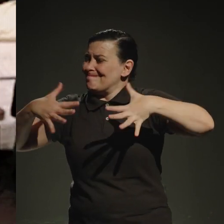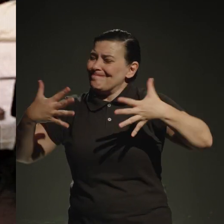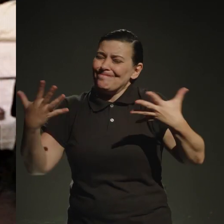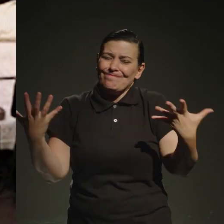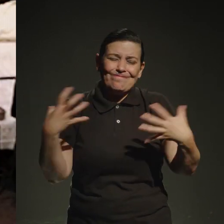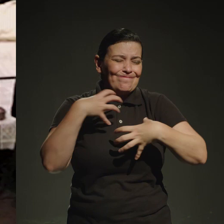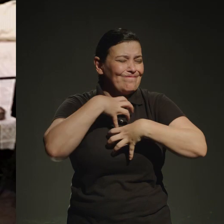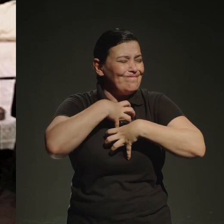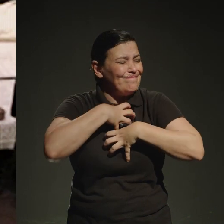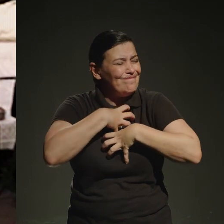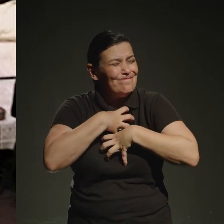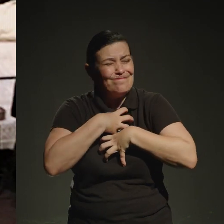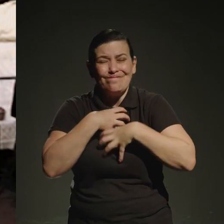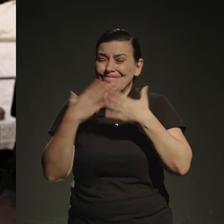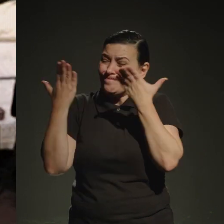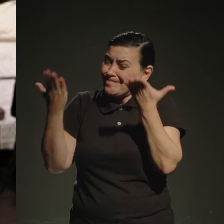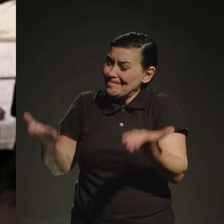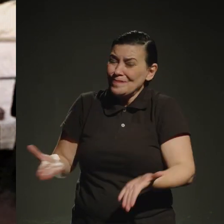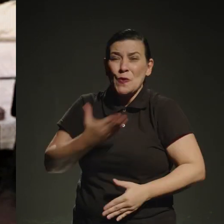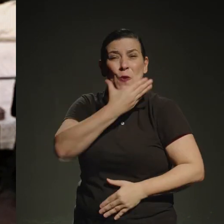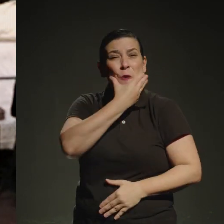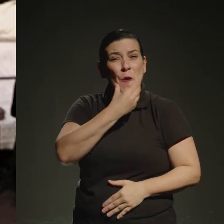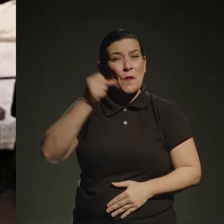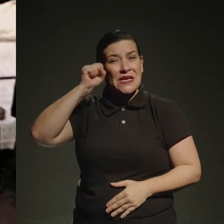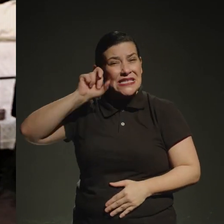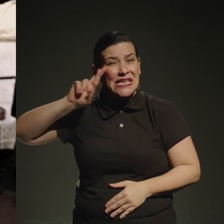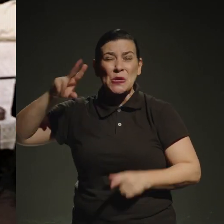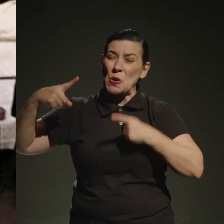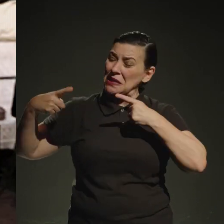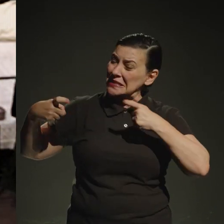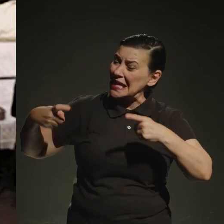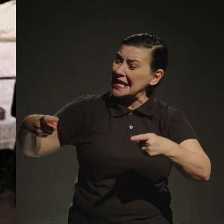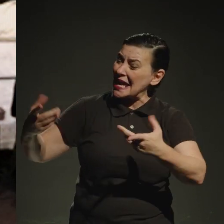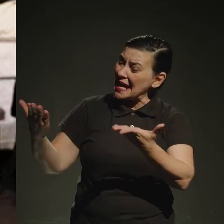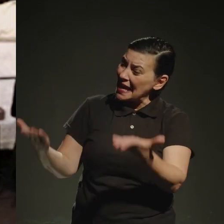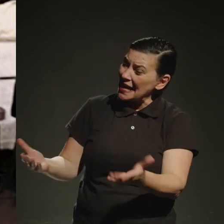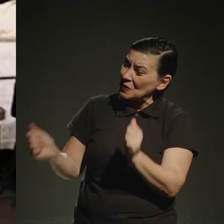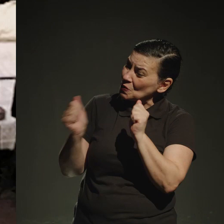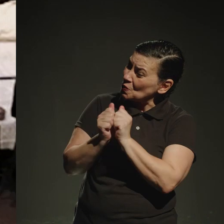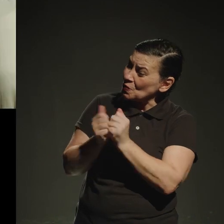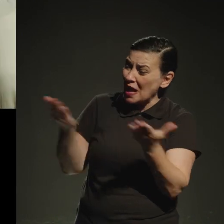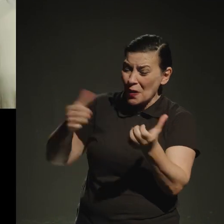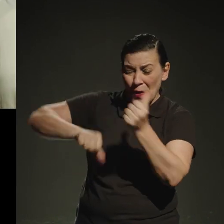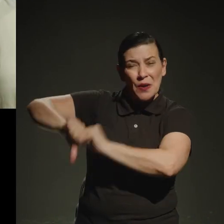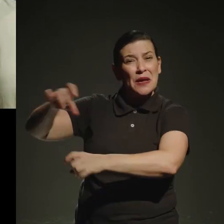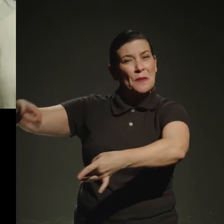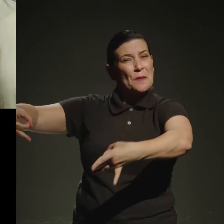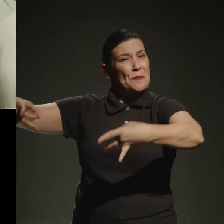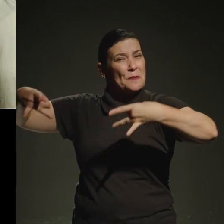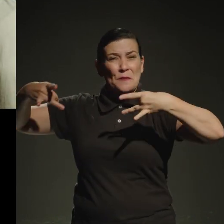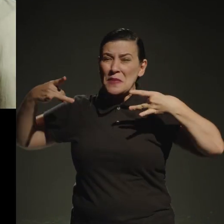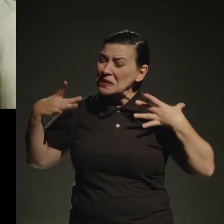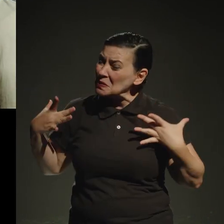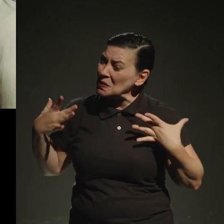Ah, meu regente Marte, senhor da guerra, Ogunhê, por que me abandonaste? Ó Saturno,